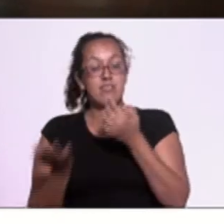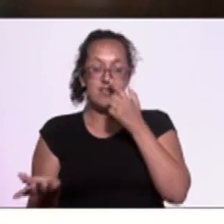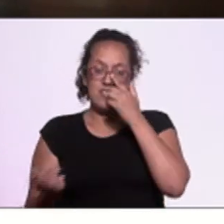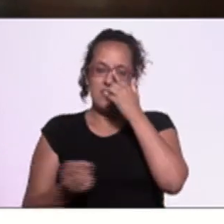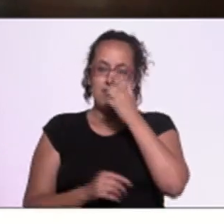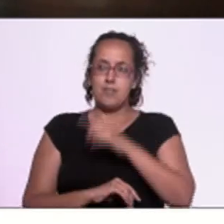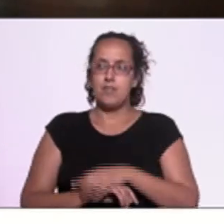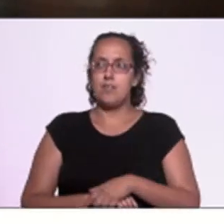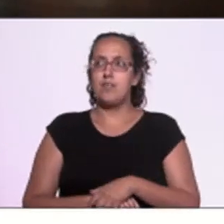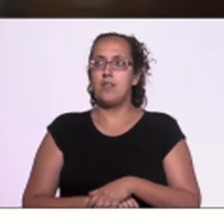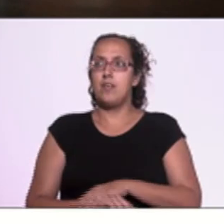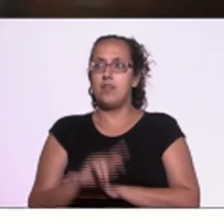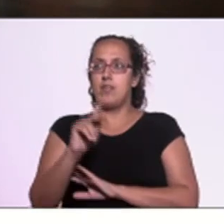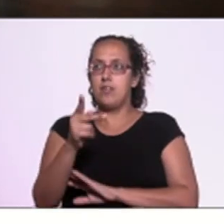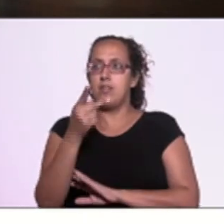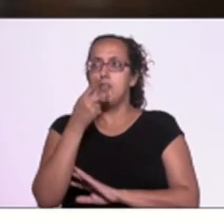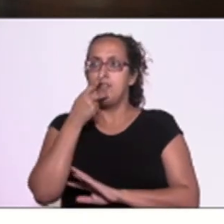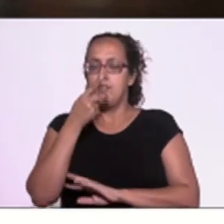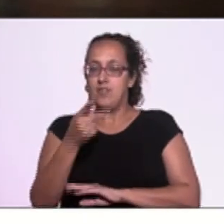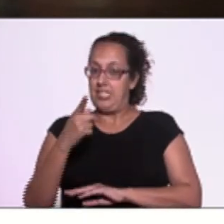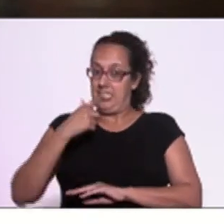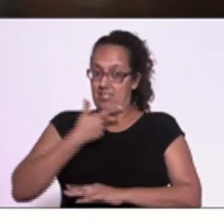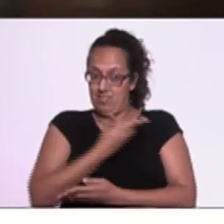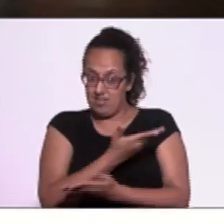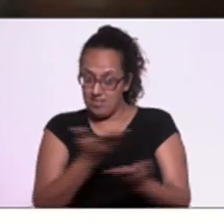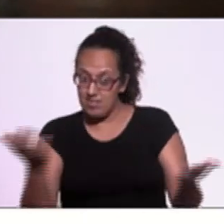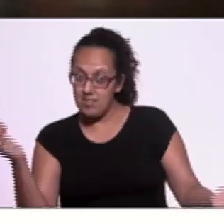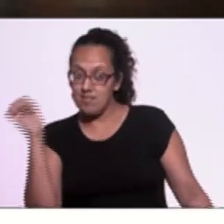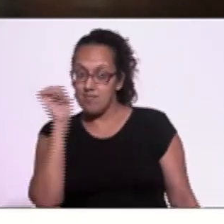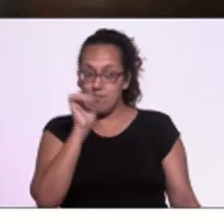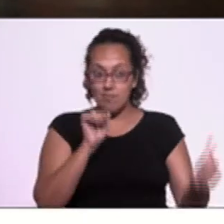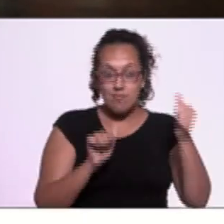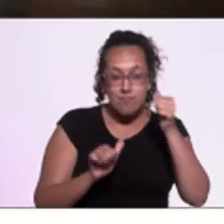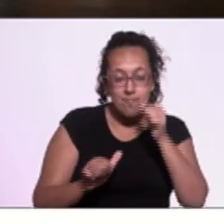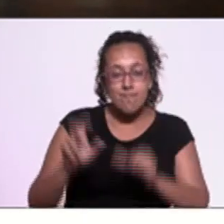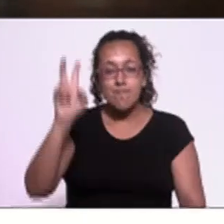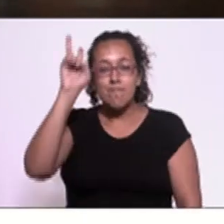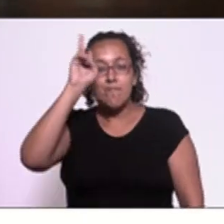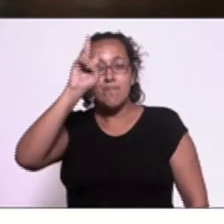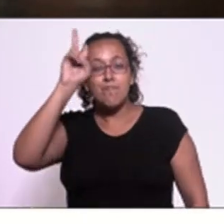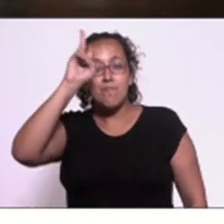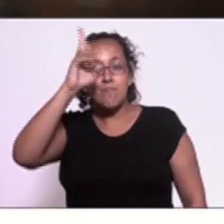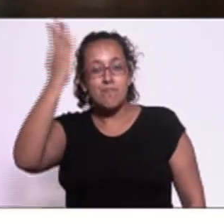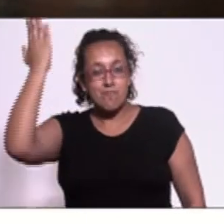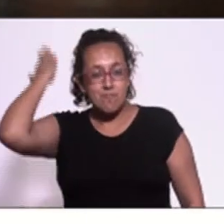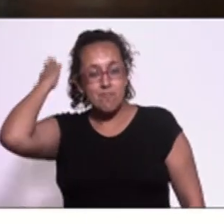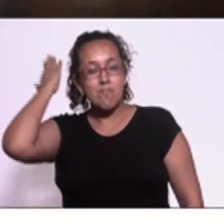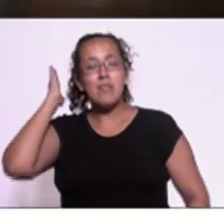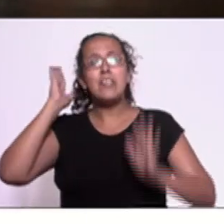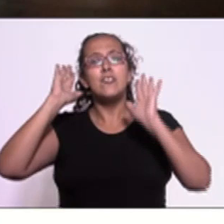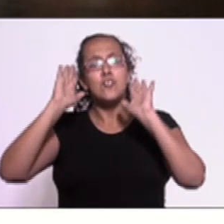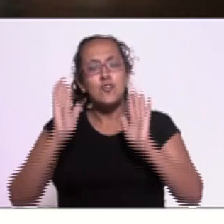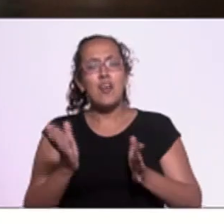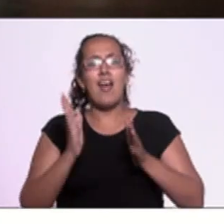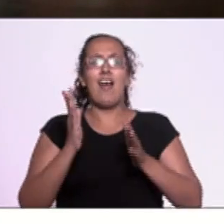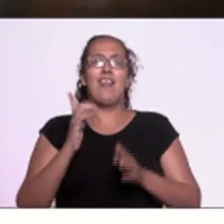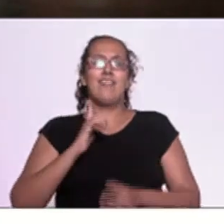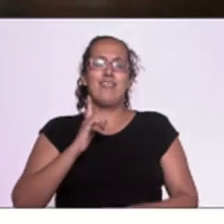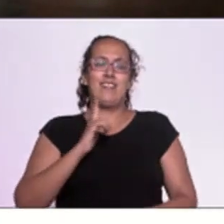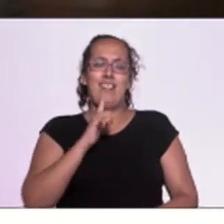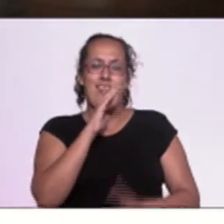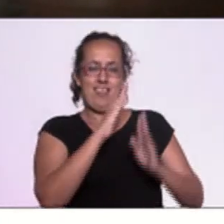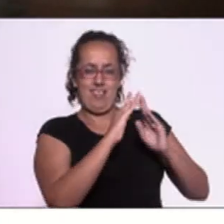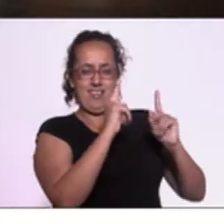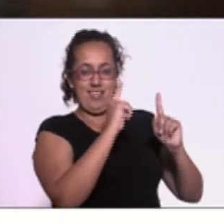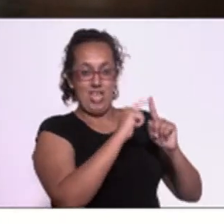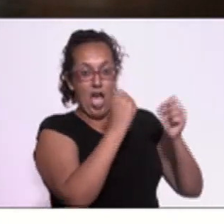Quero insistir aqui, senhoras e senhores, na memória afetiva que guarda esse templo. Ele é